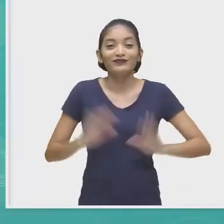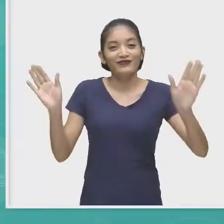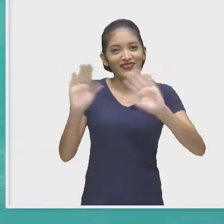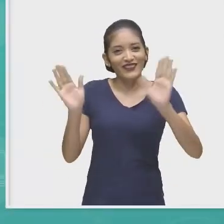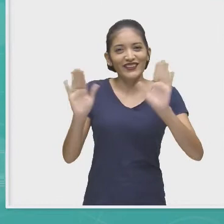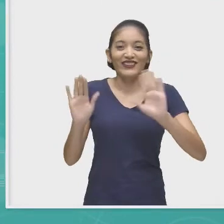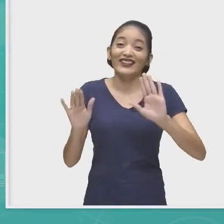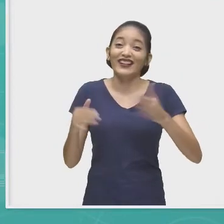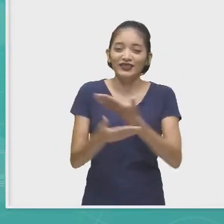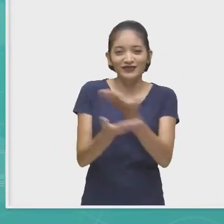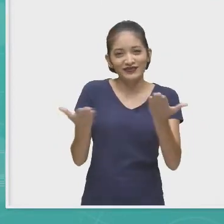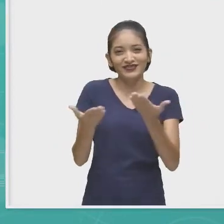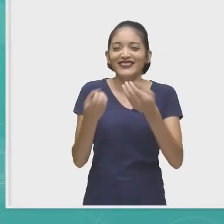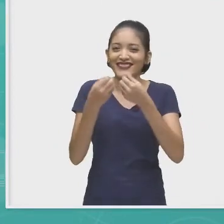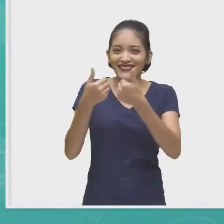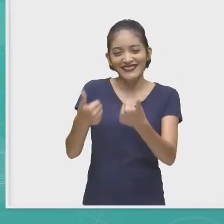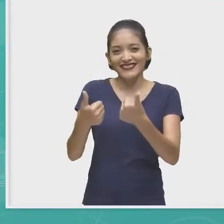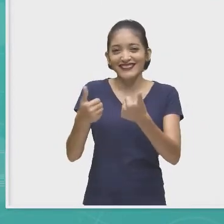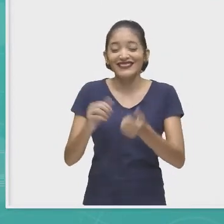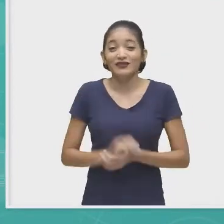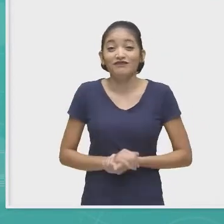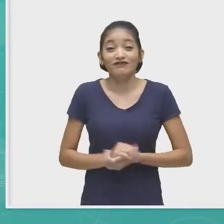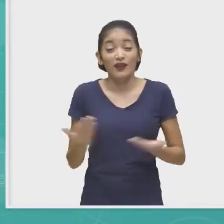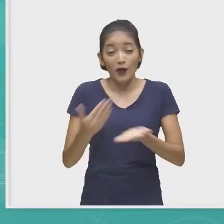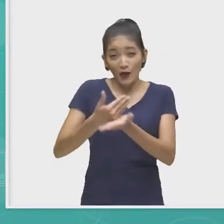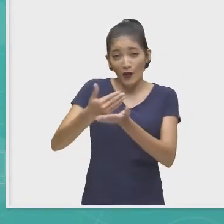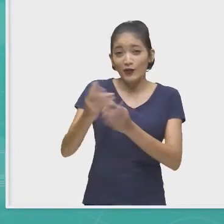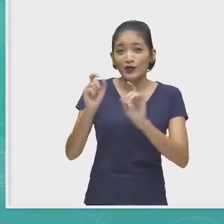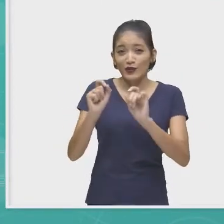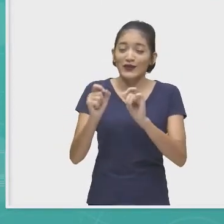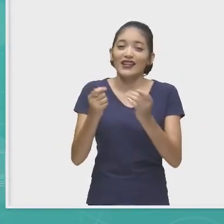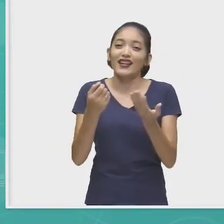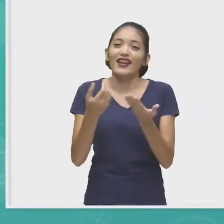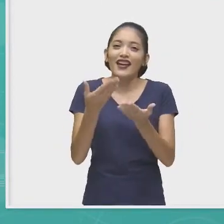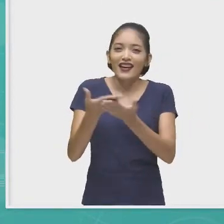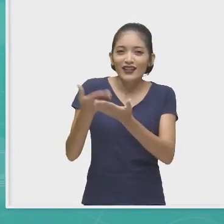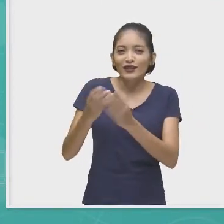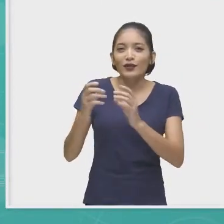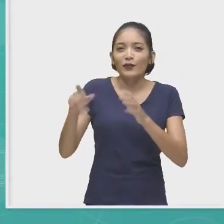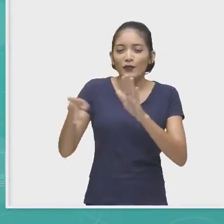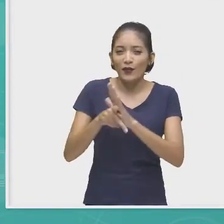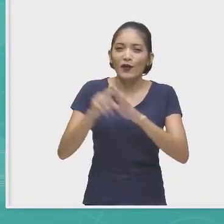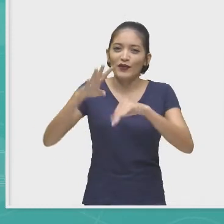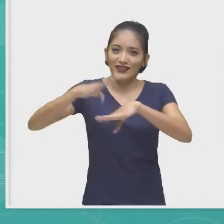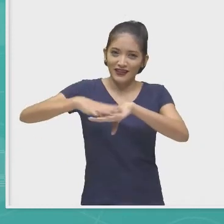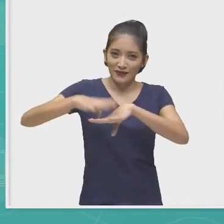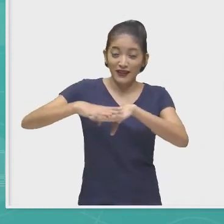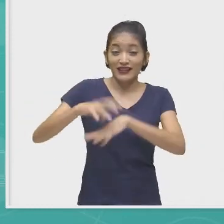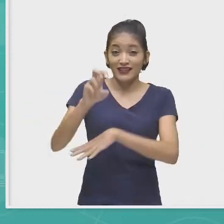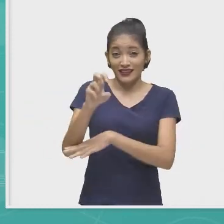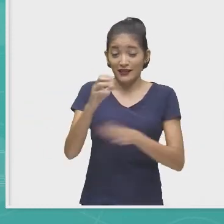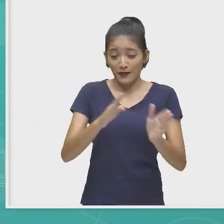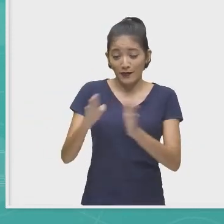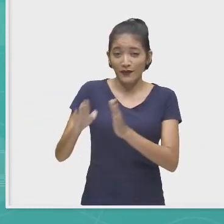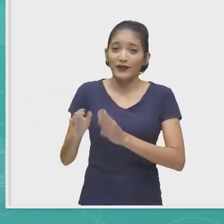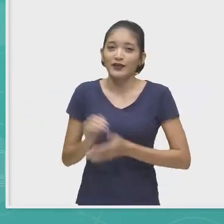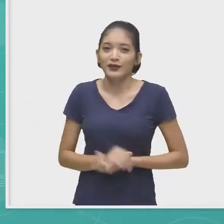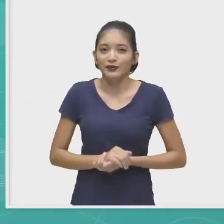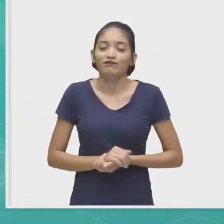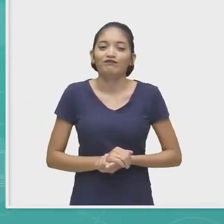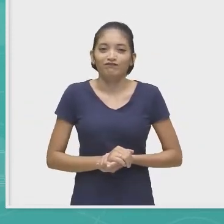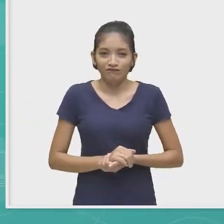Olá, Amazonas, tudo bom? Estamos dando início hoje a mais uma aula de matemática da EJA, quinta fase, 30ª aula. Vamos ver o que nos